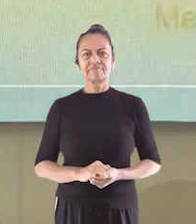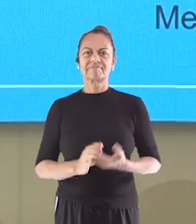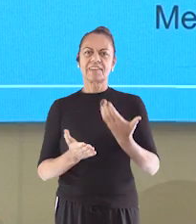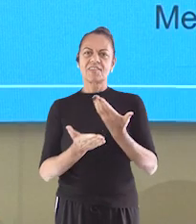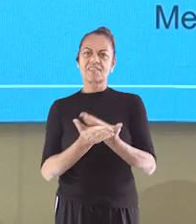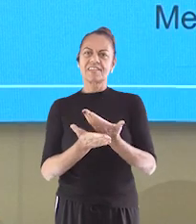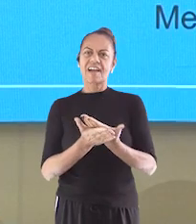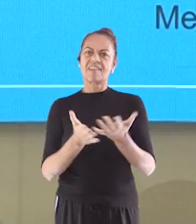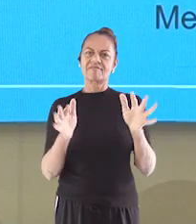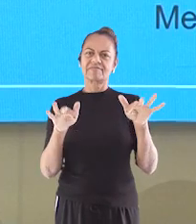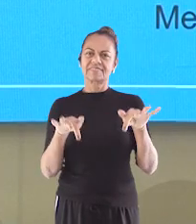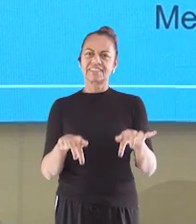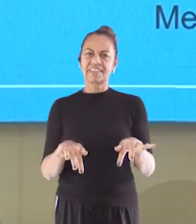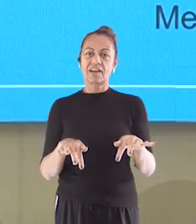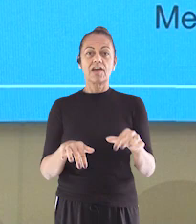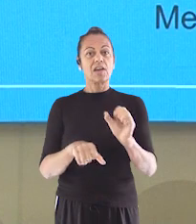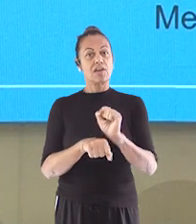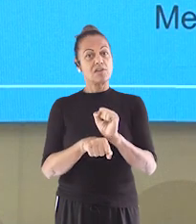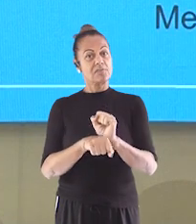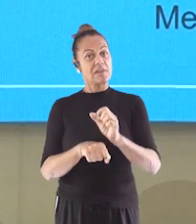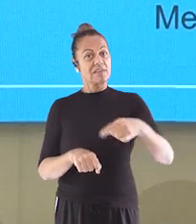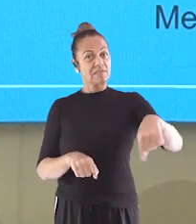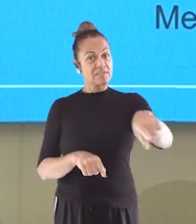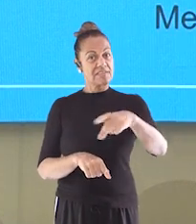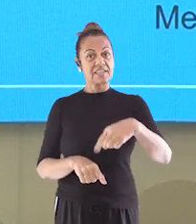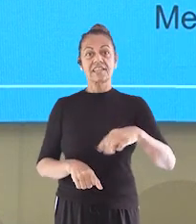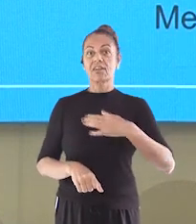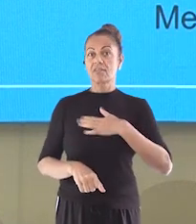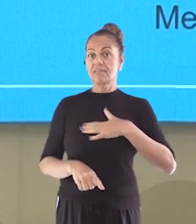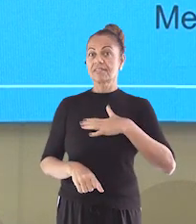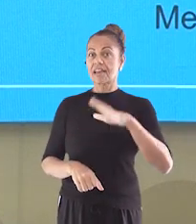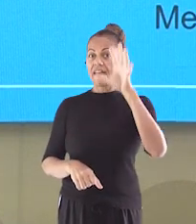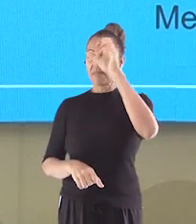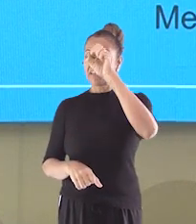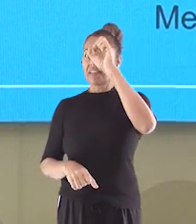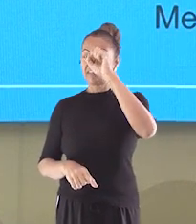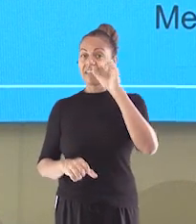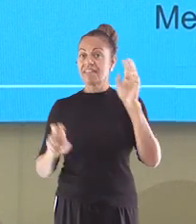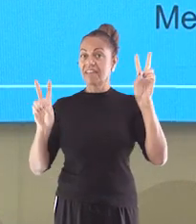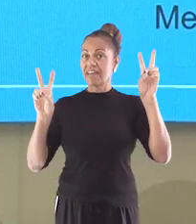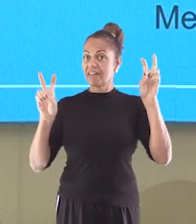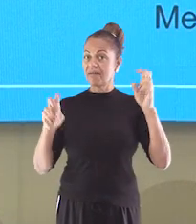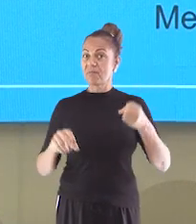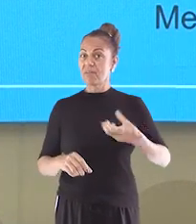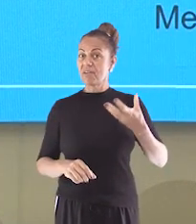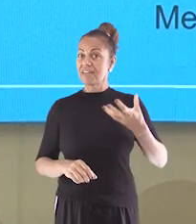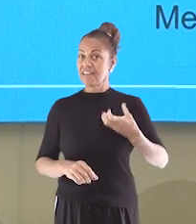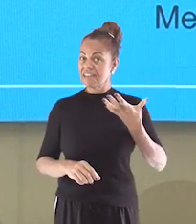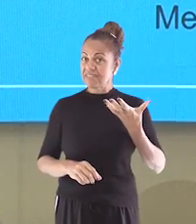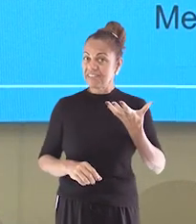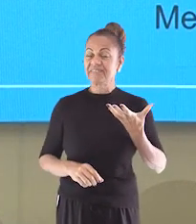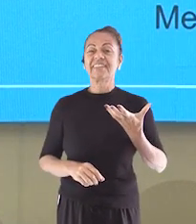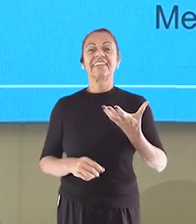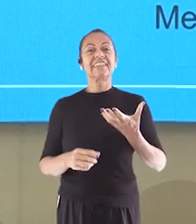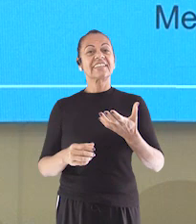A nossa aula chegou ao fim. Espero que vocês tenham gostado de aprender sobre poemas.